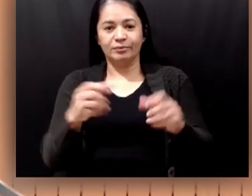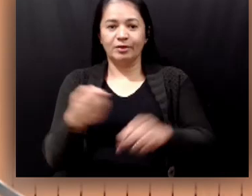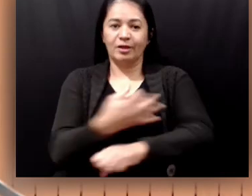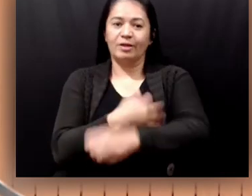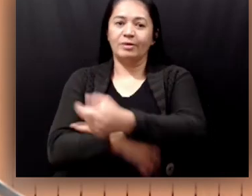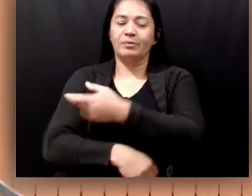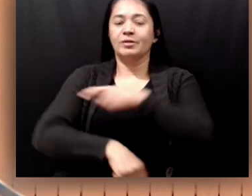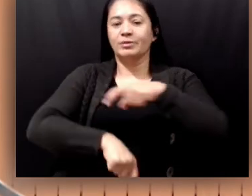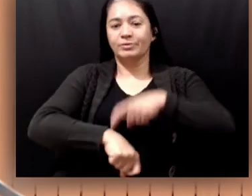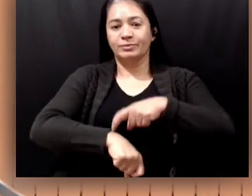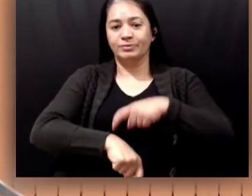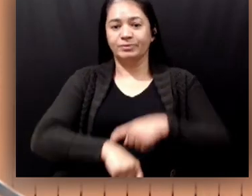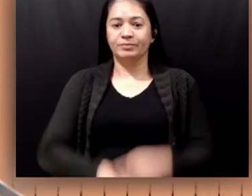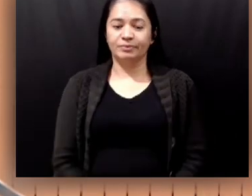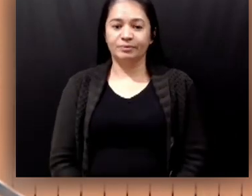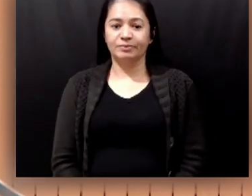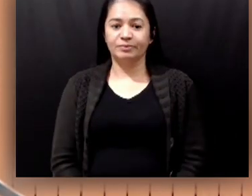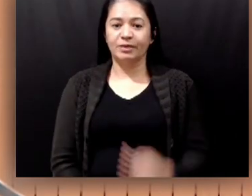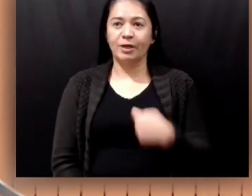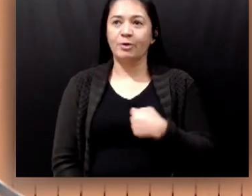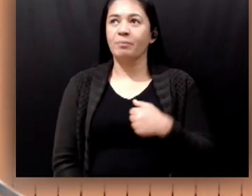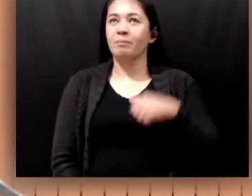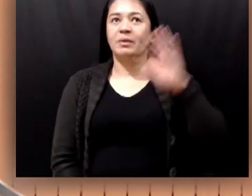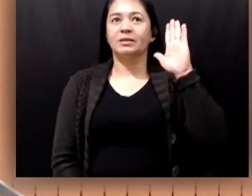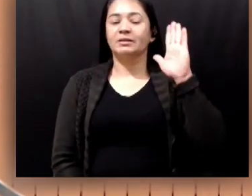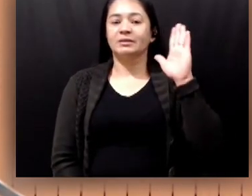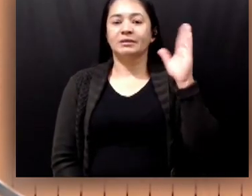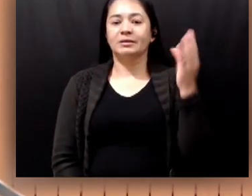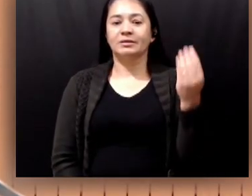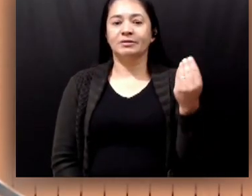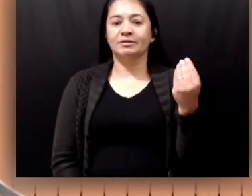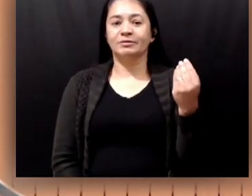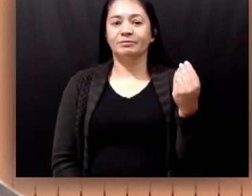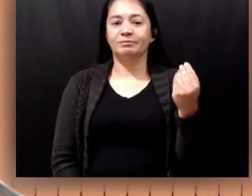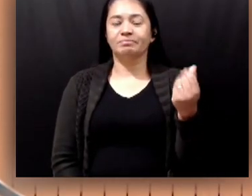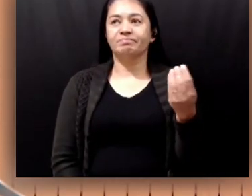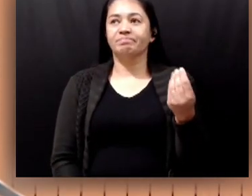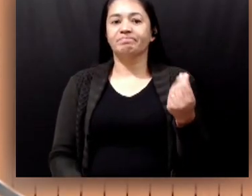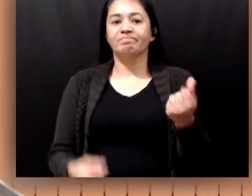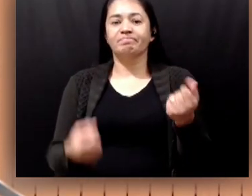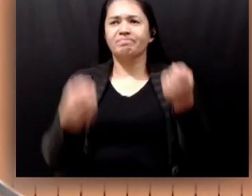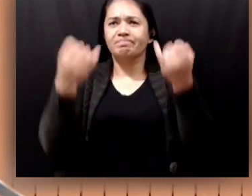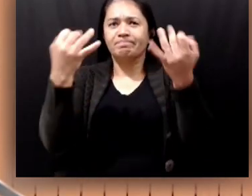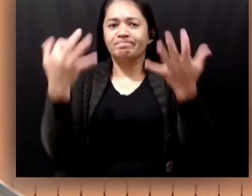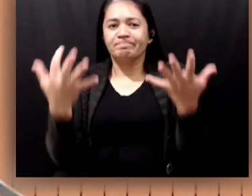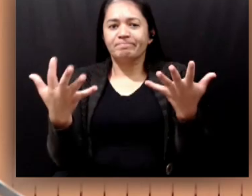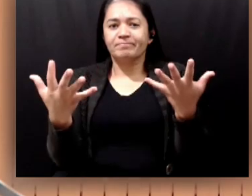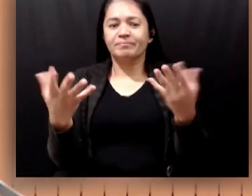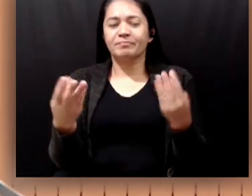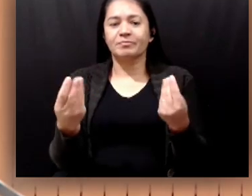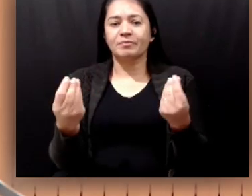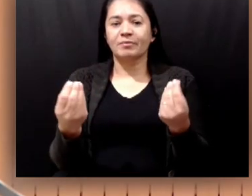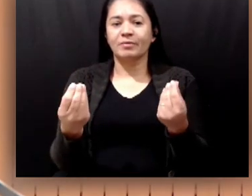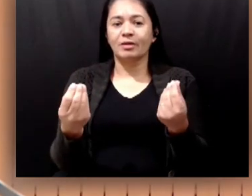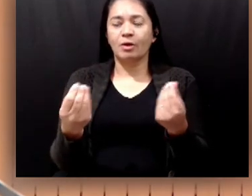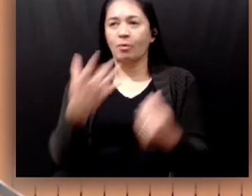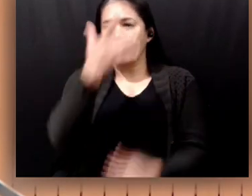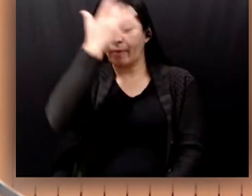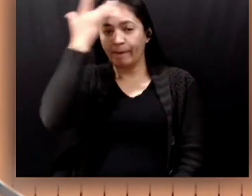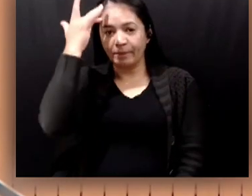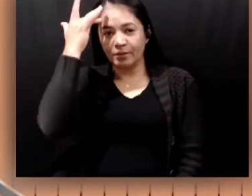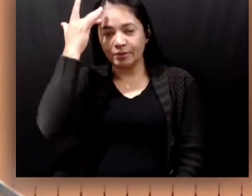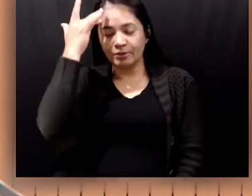vez mais dirigente e sendo uma pessoa que inspira